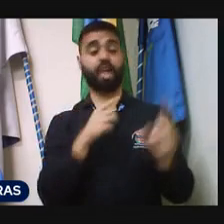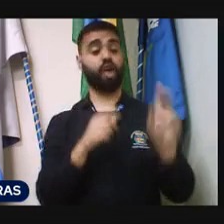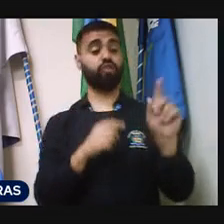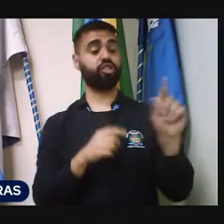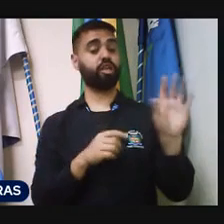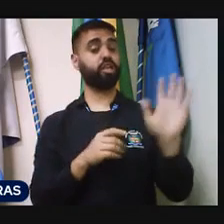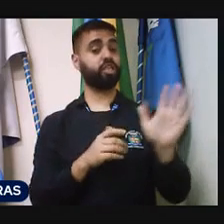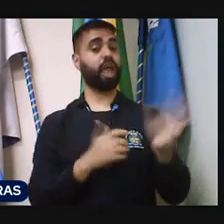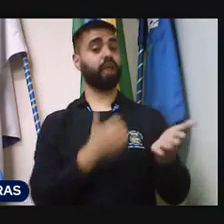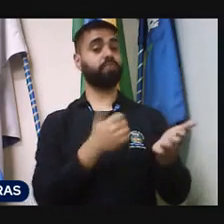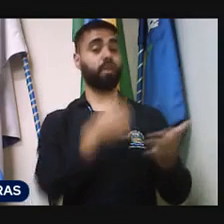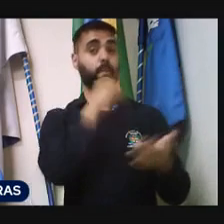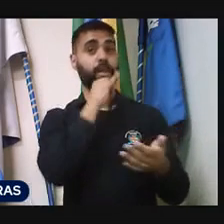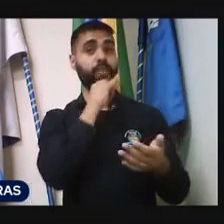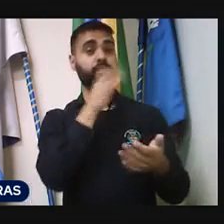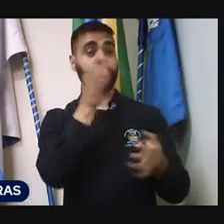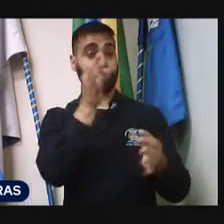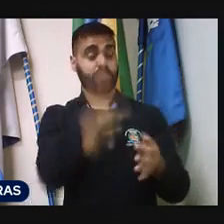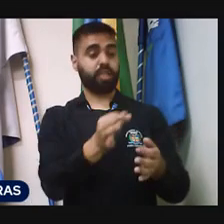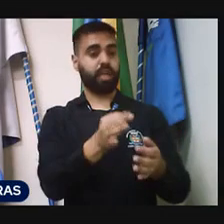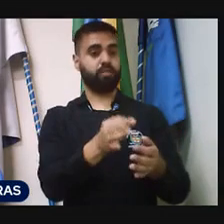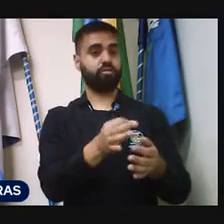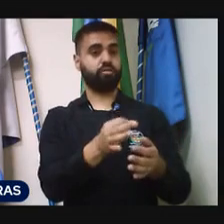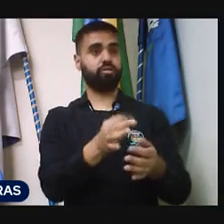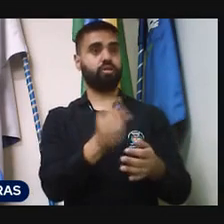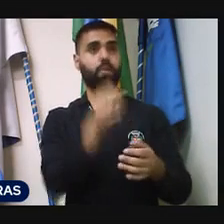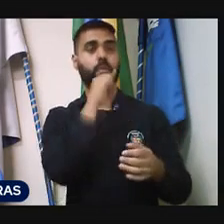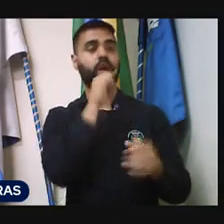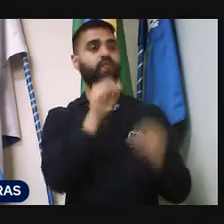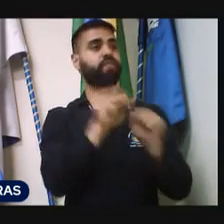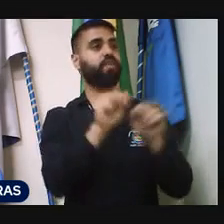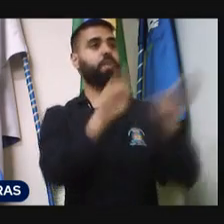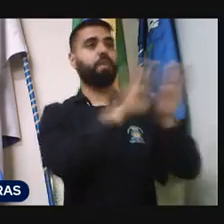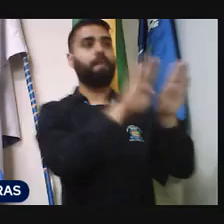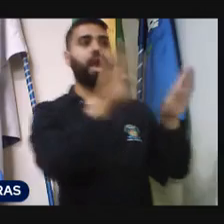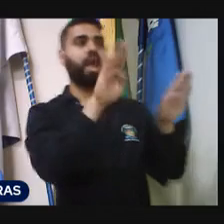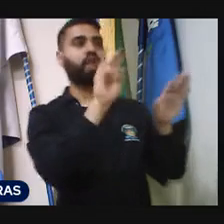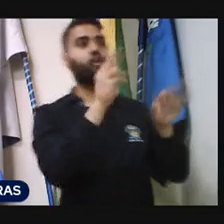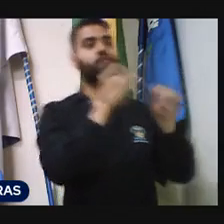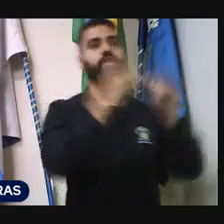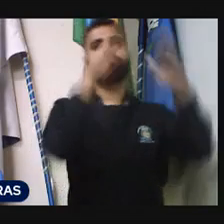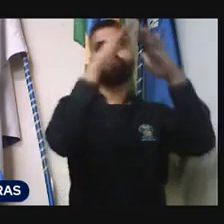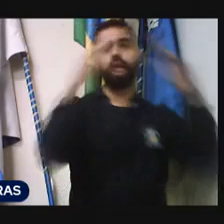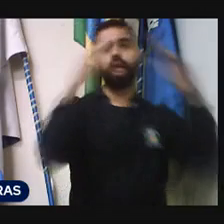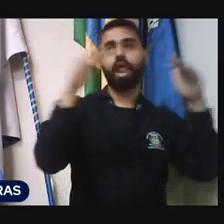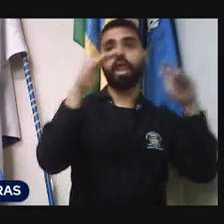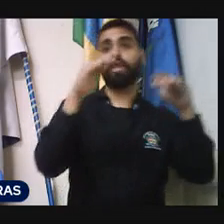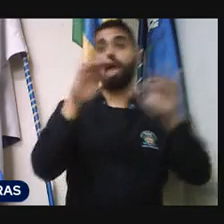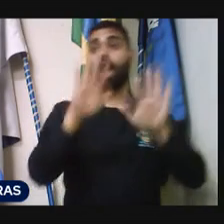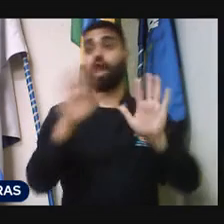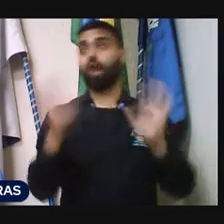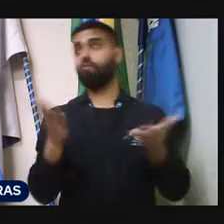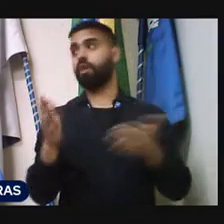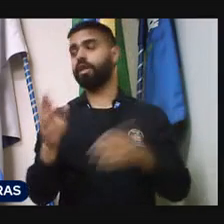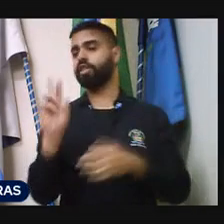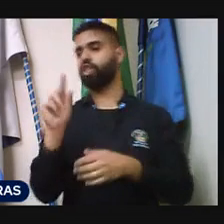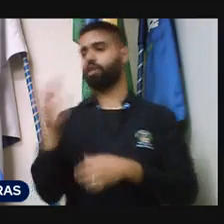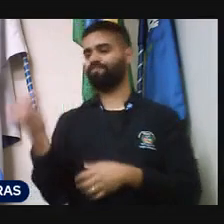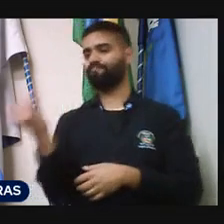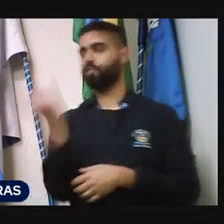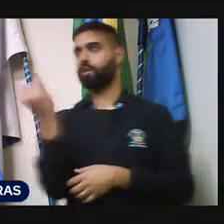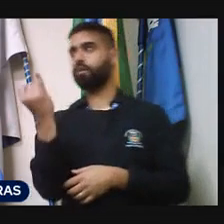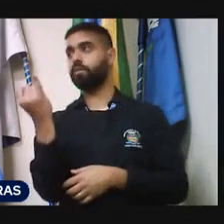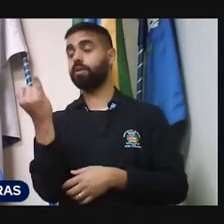verba carimbada a verba que só pode se levantar uma parede ou fazer um telhado agora verba importante é a